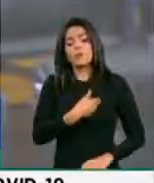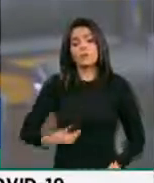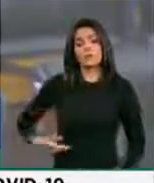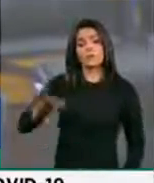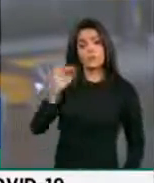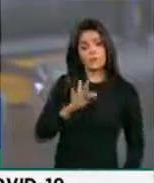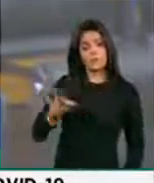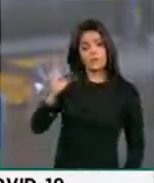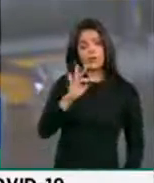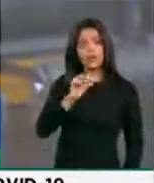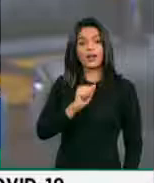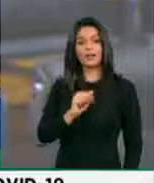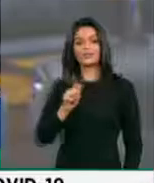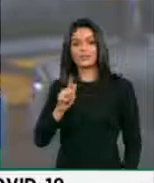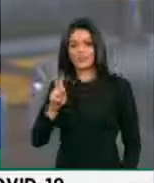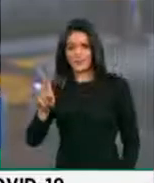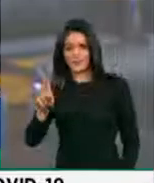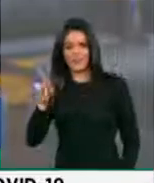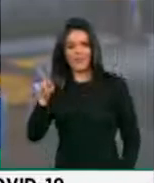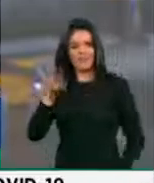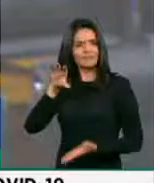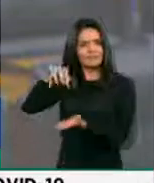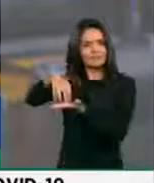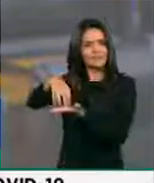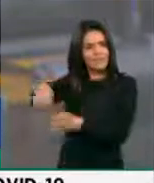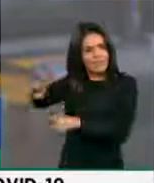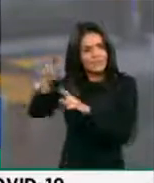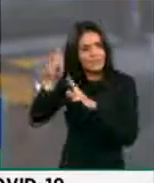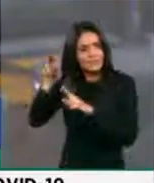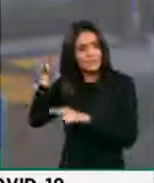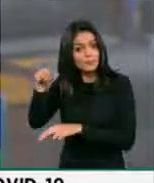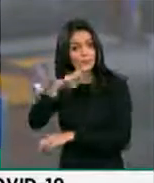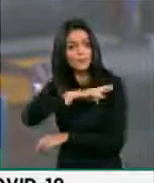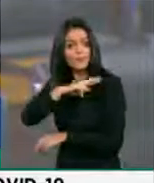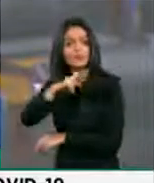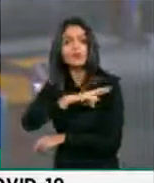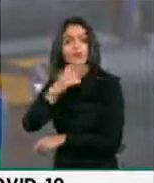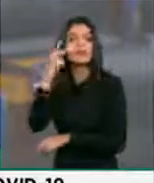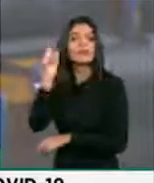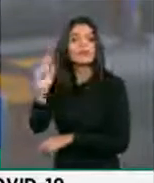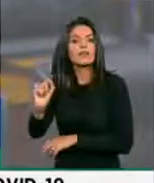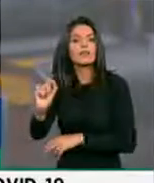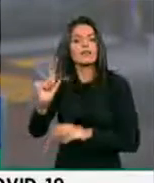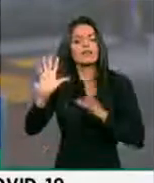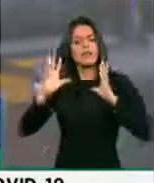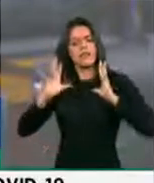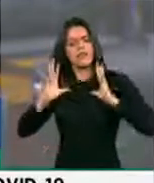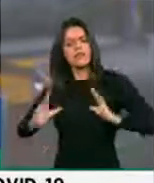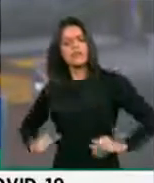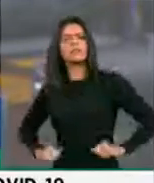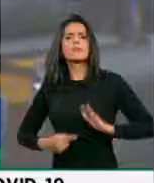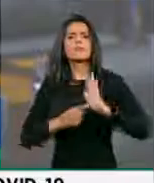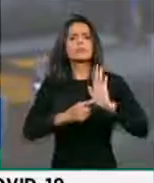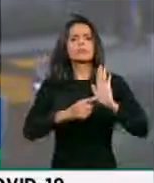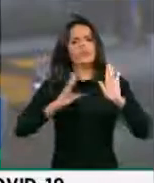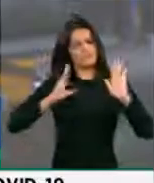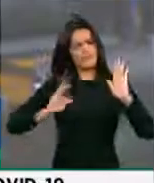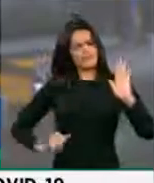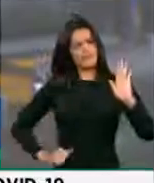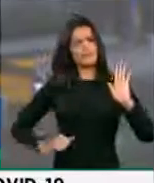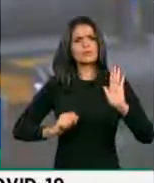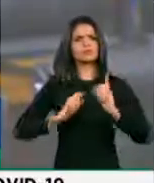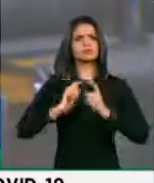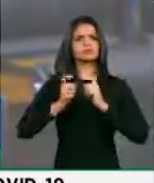da Advocacia Geral da União. Ou seja, até para poder dar uma lisura e fazer com que o gestor